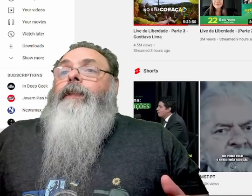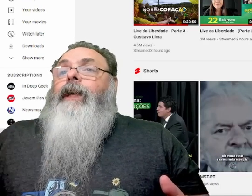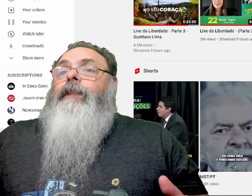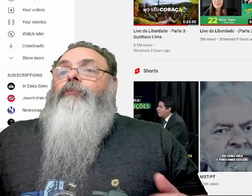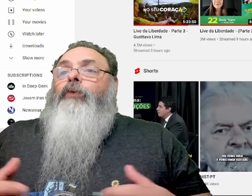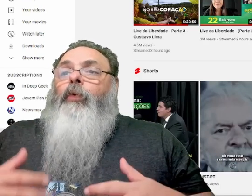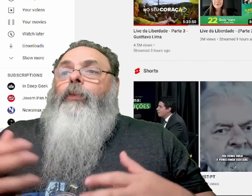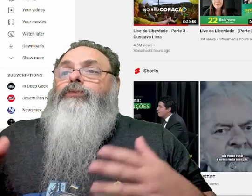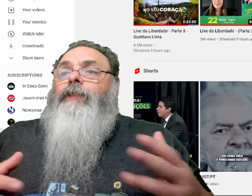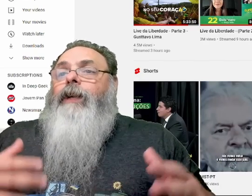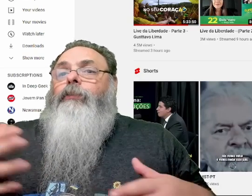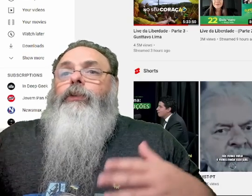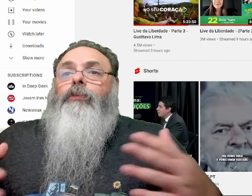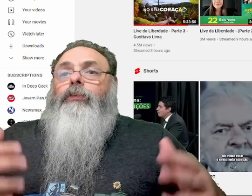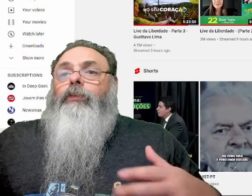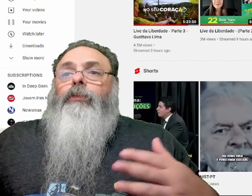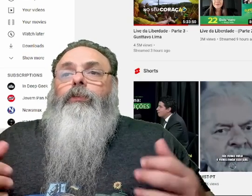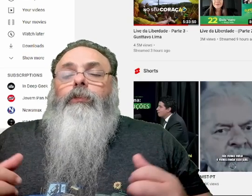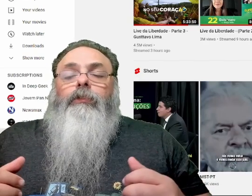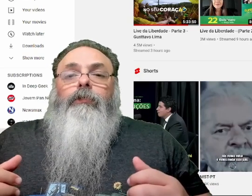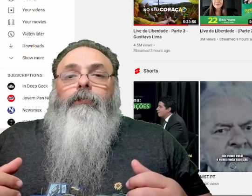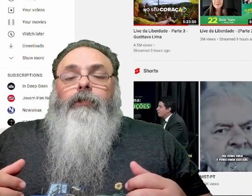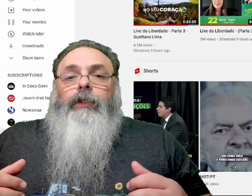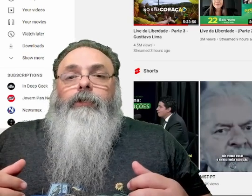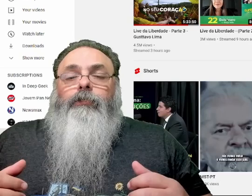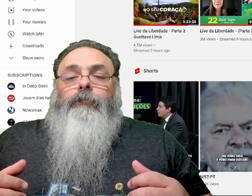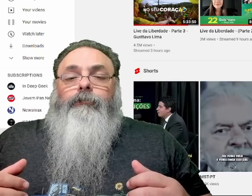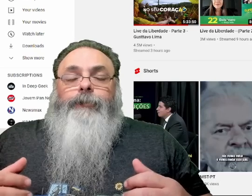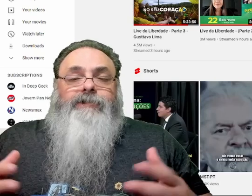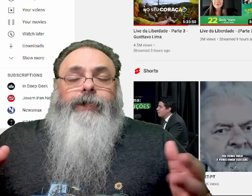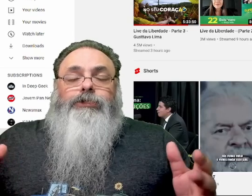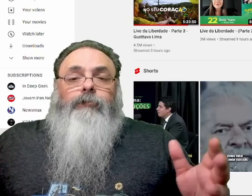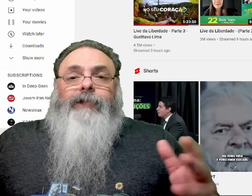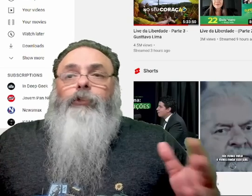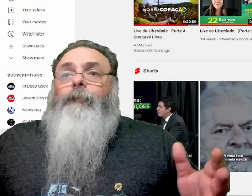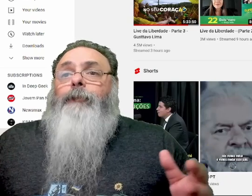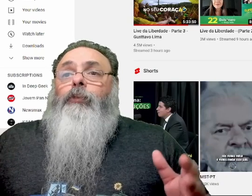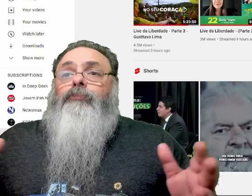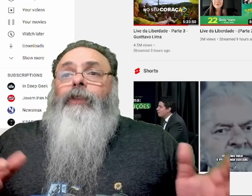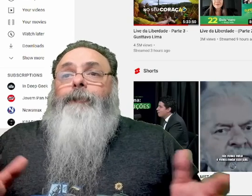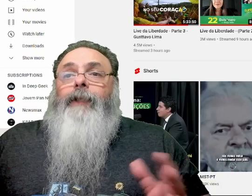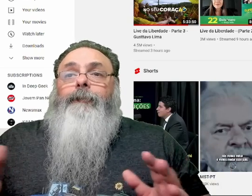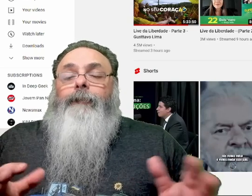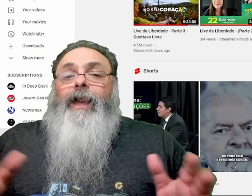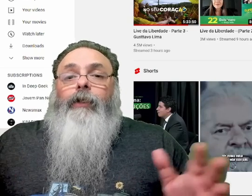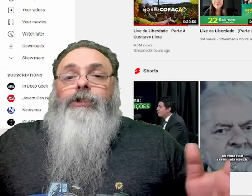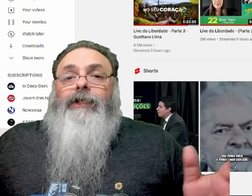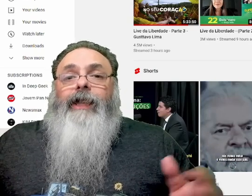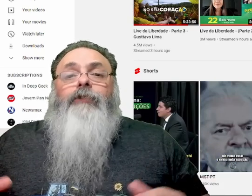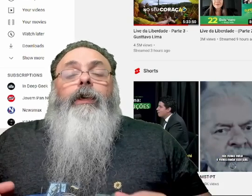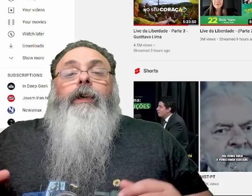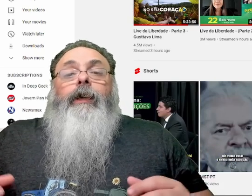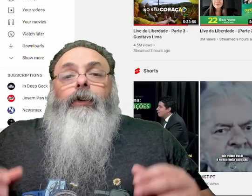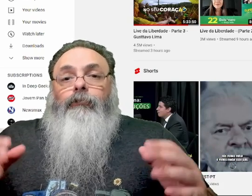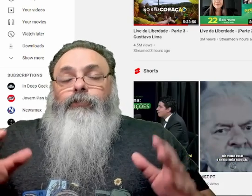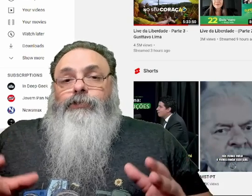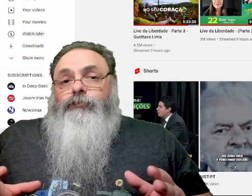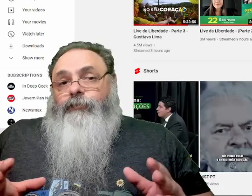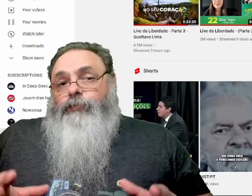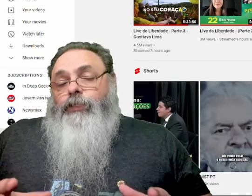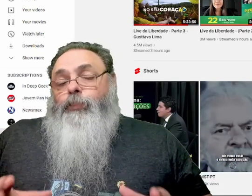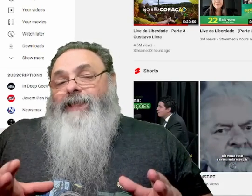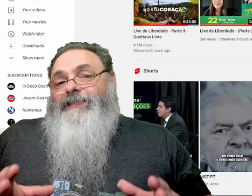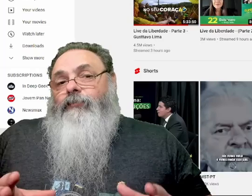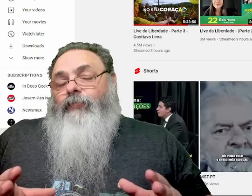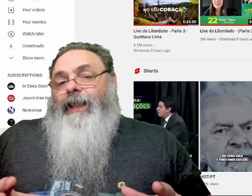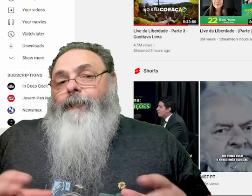e daí ficou o bolsonaro e o presidente bateu no papo quando foi lá pela meia hora de Live eu vou